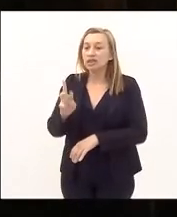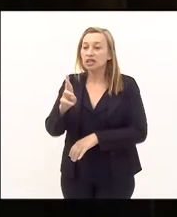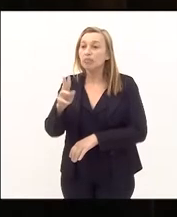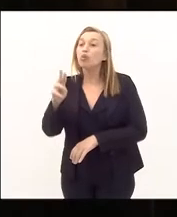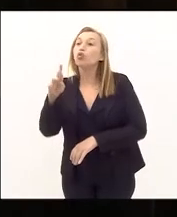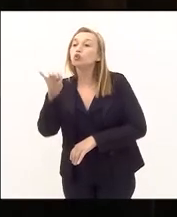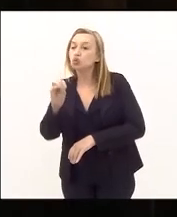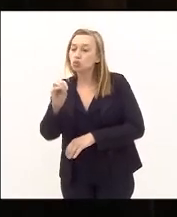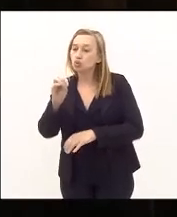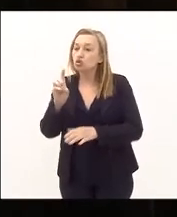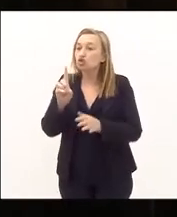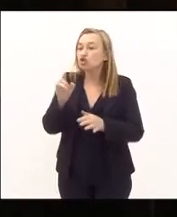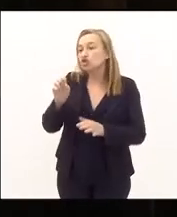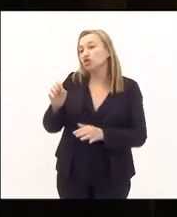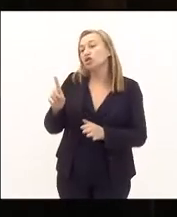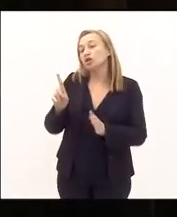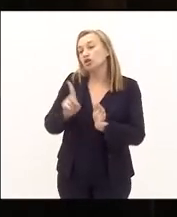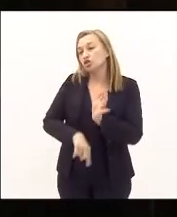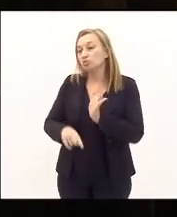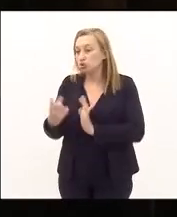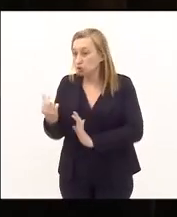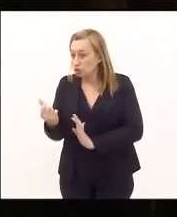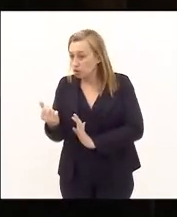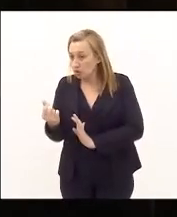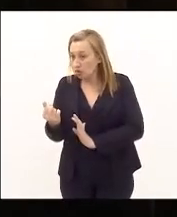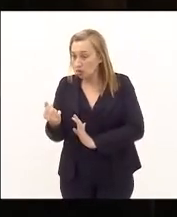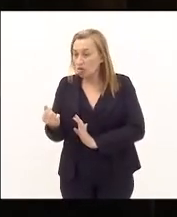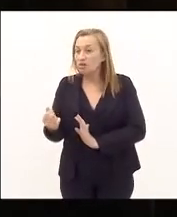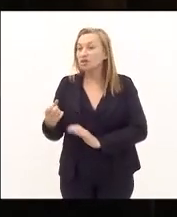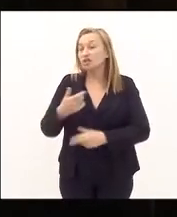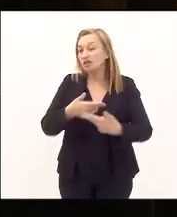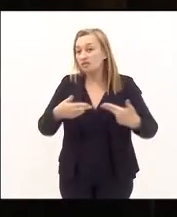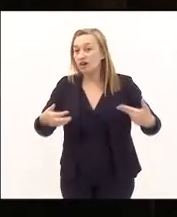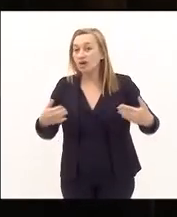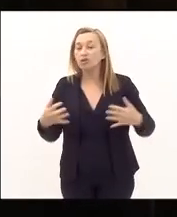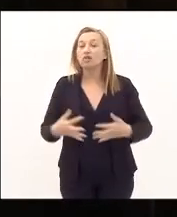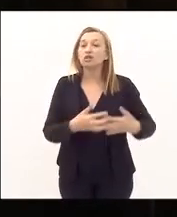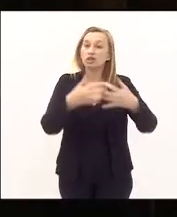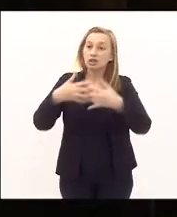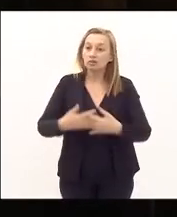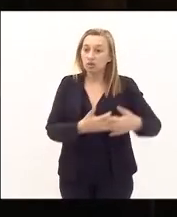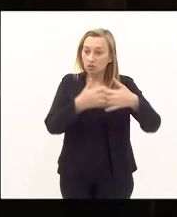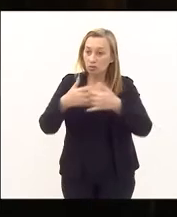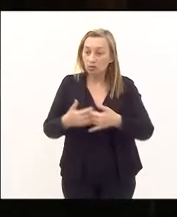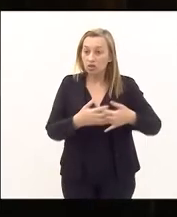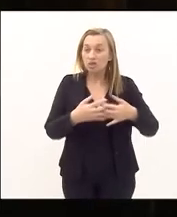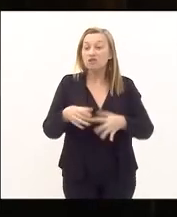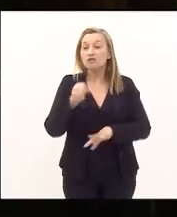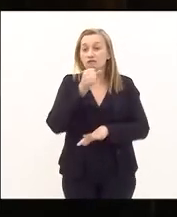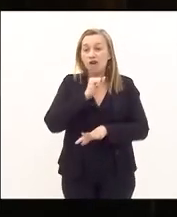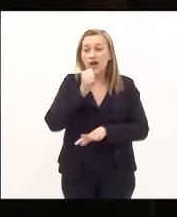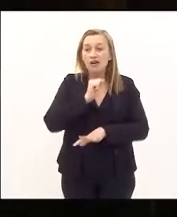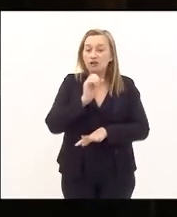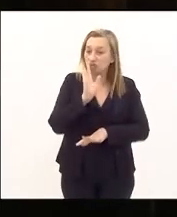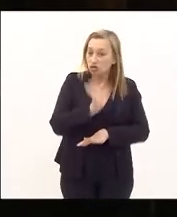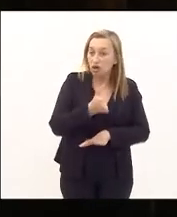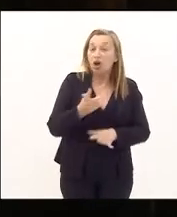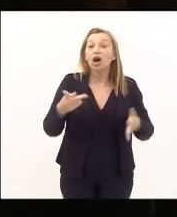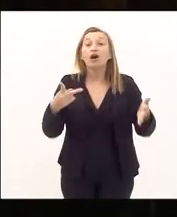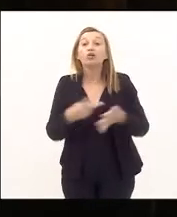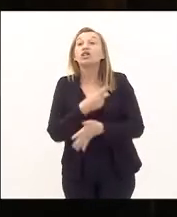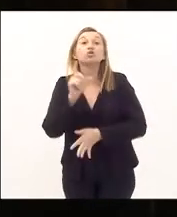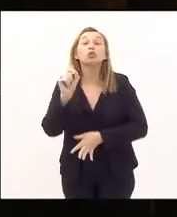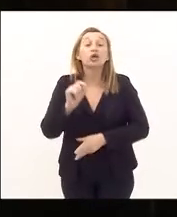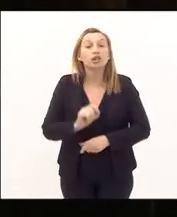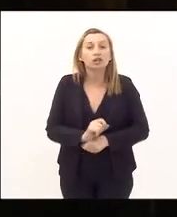mercadorias. No lugar de levar, às vezes, tem muitos caminhões que são frotas antigas, que é o que acontece com